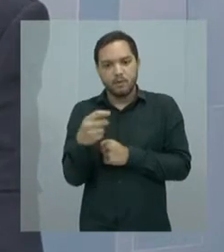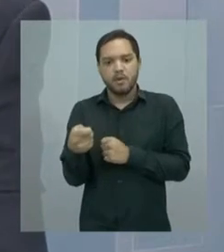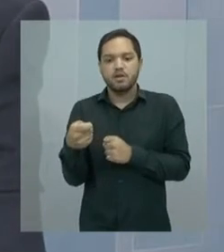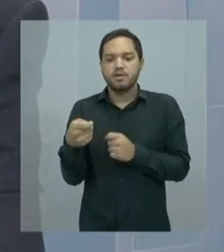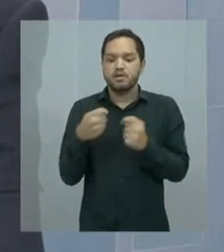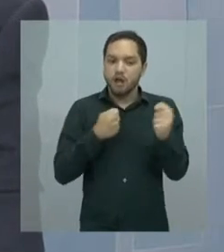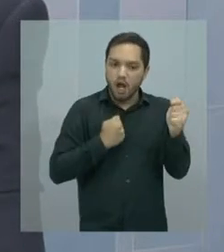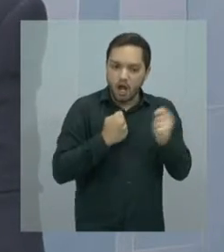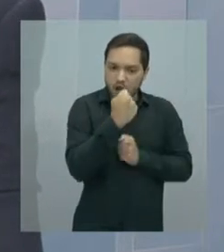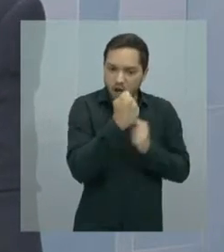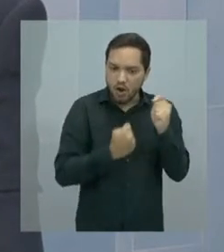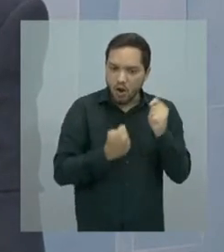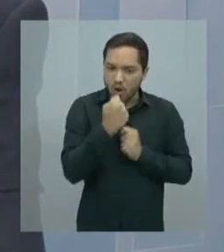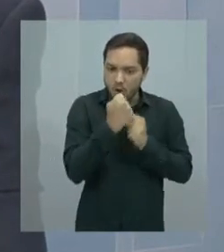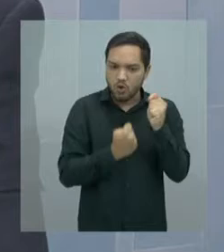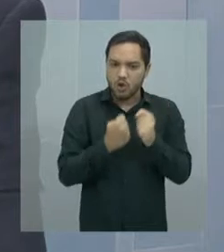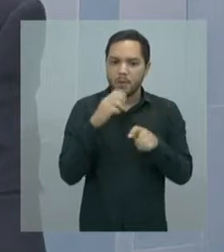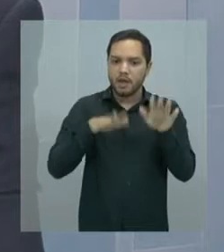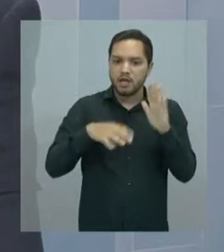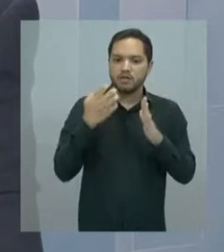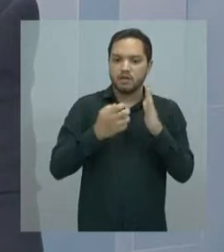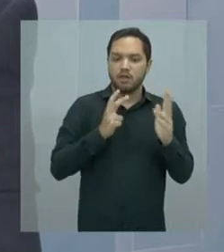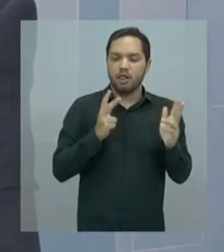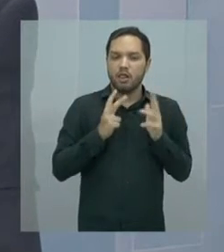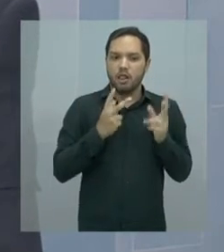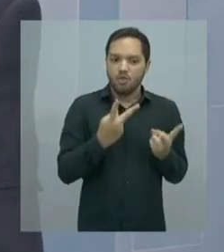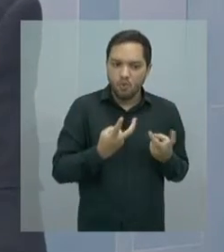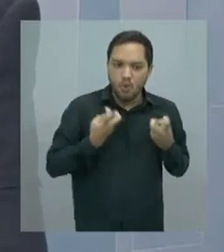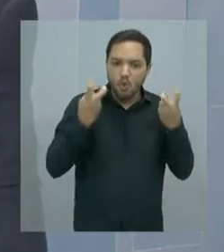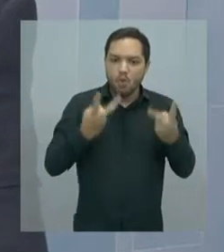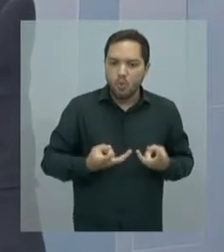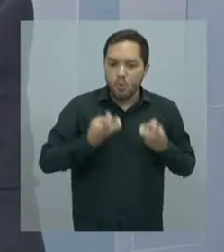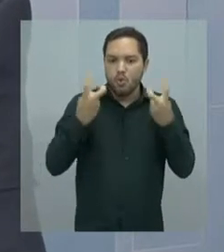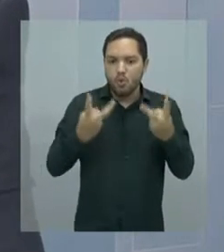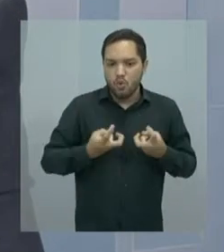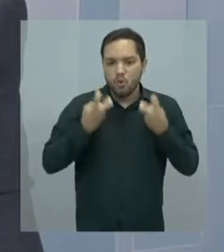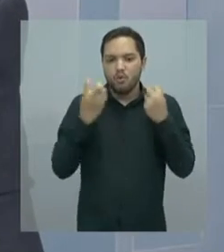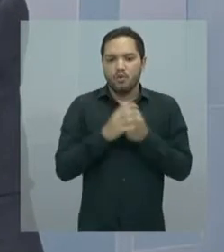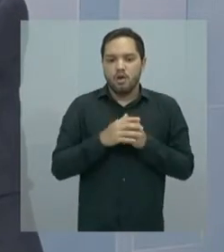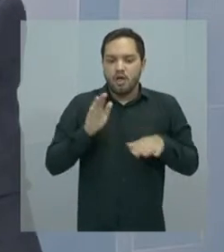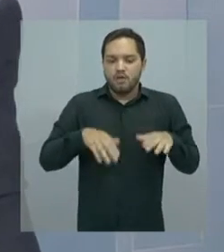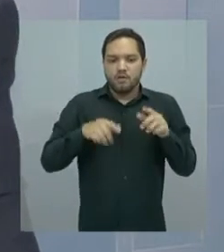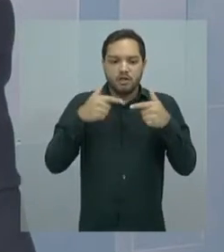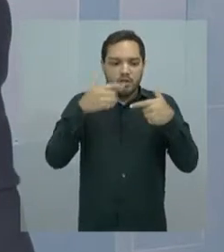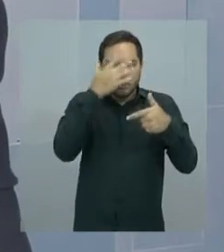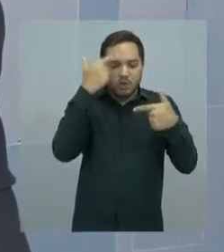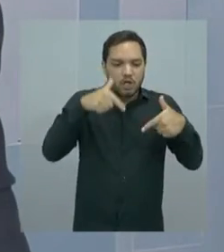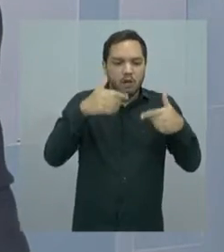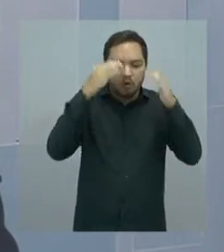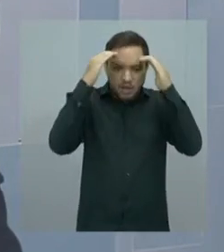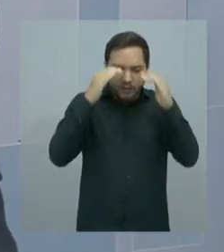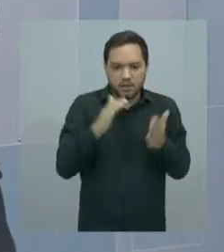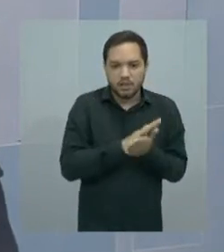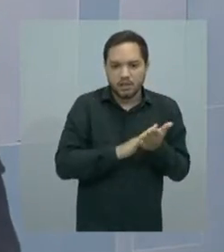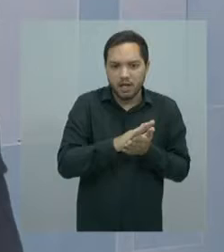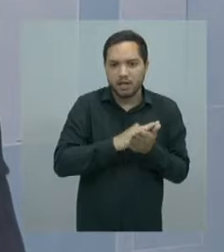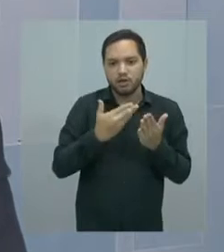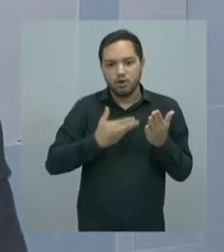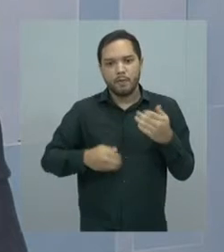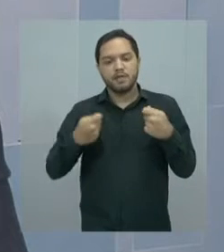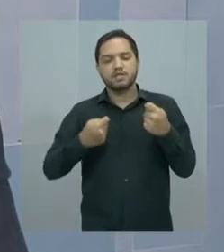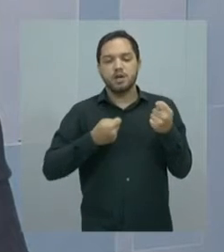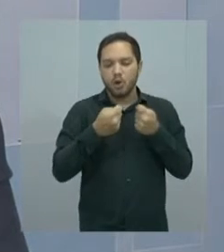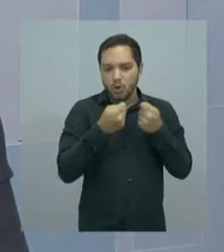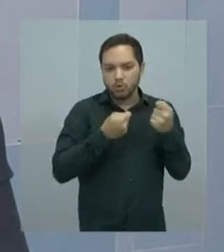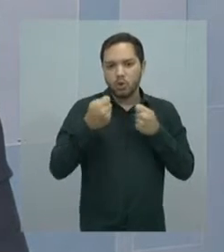aos excessos, sabe, ao abuso, ao não respeito ao trabalhador. É isso que precisa ter. Eu acho que tem que